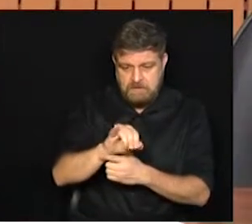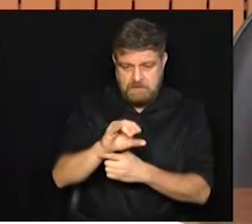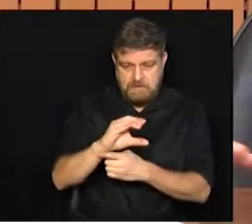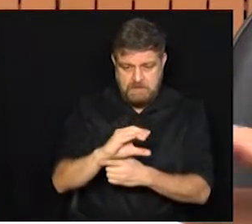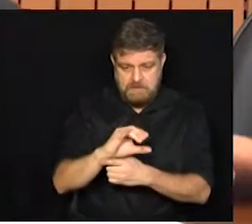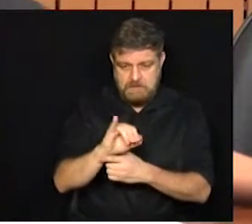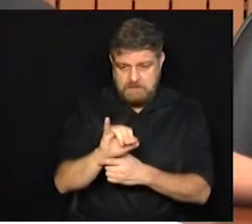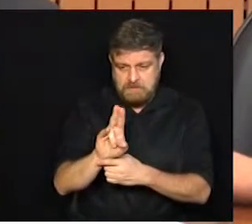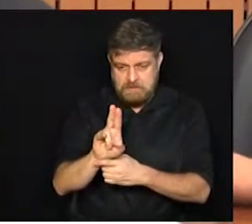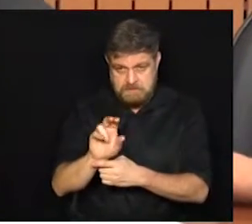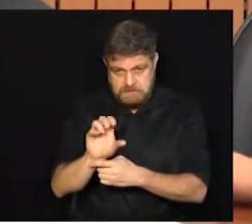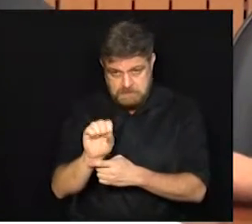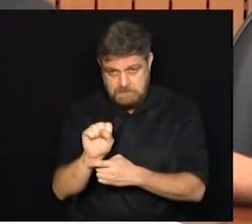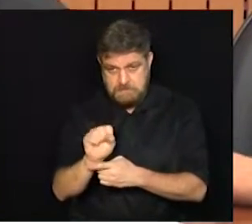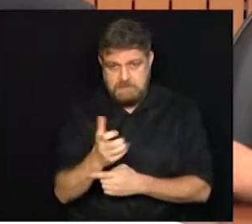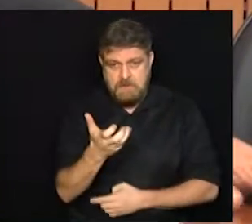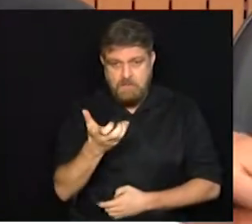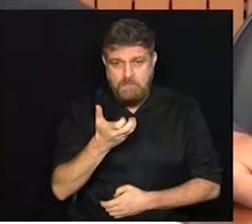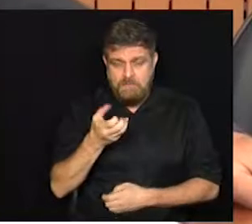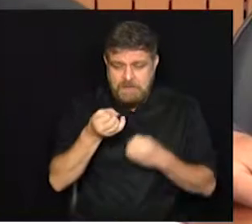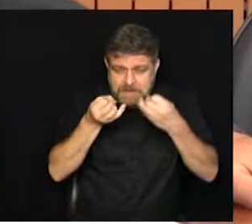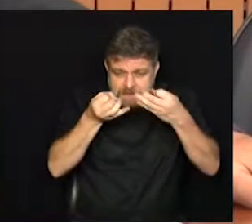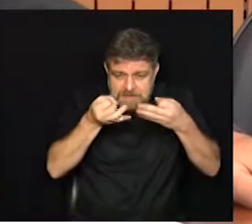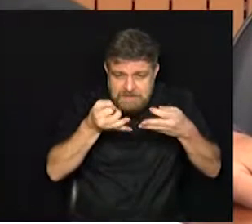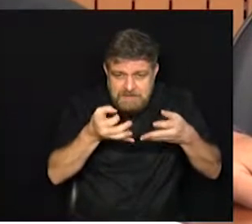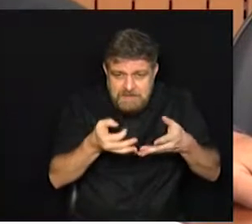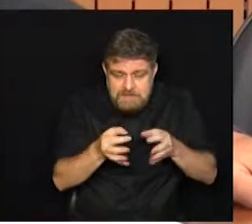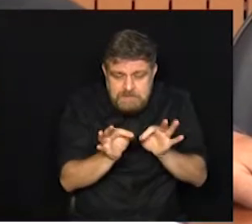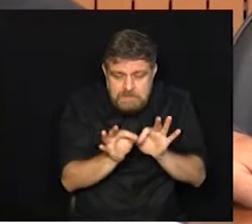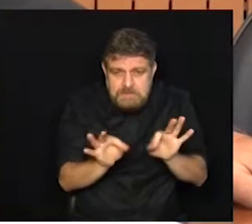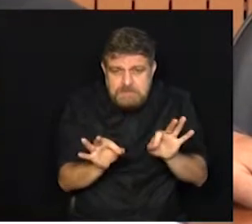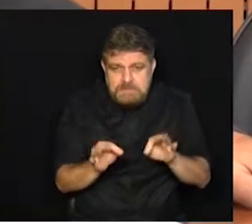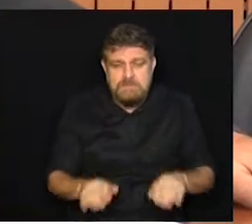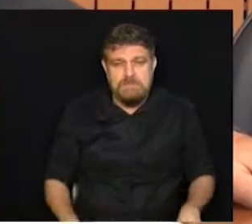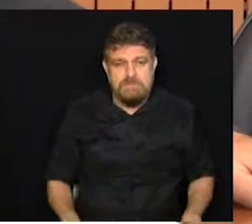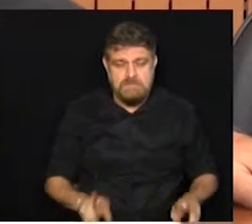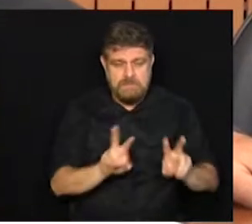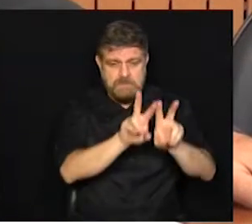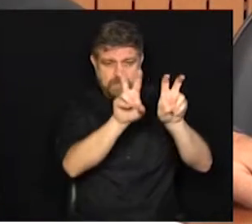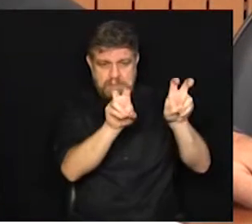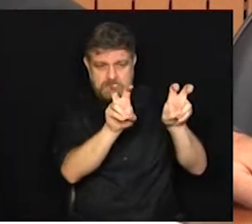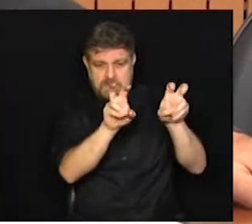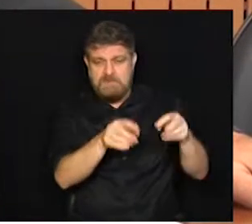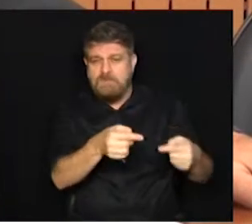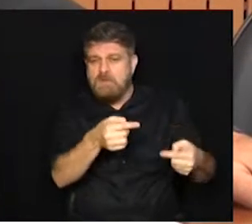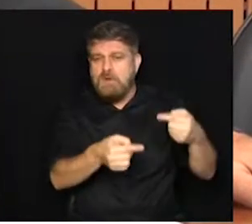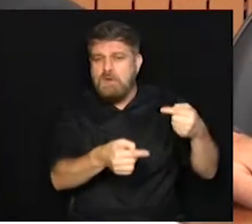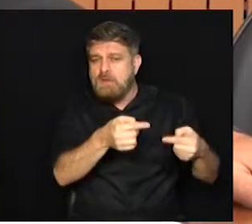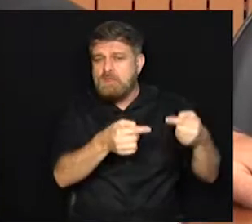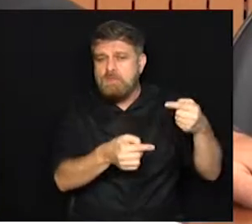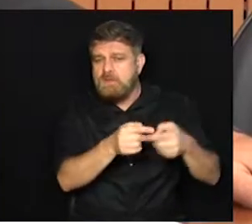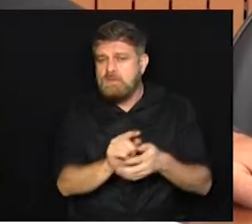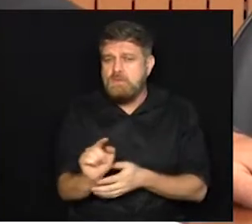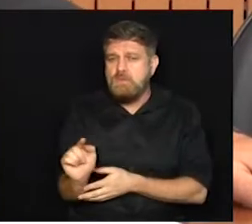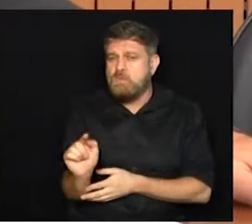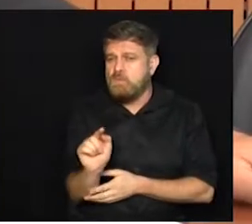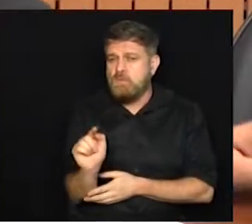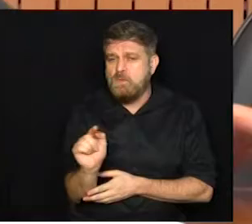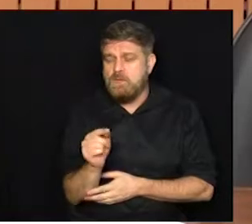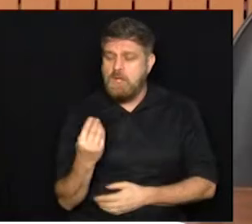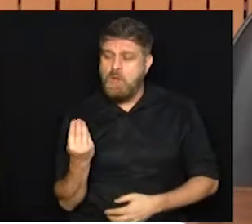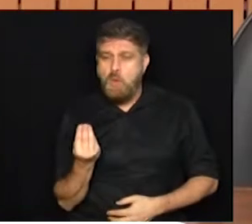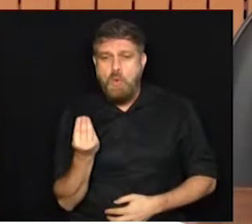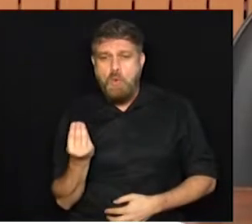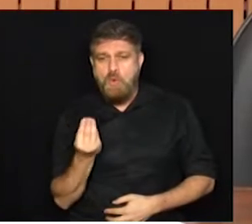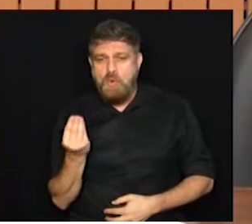Uma consideração inicial, esse tema, hoje nós vamos debater como é que está a